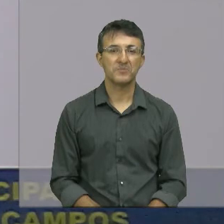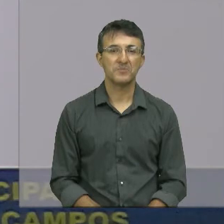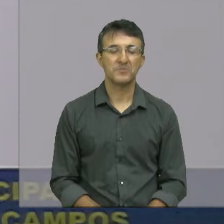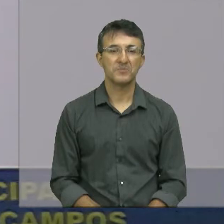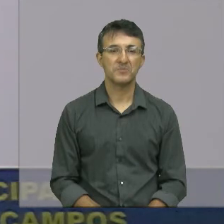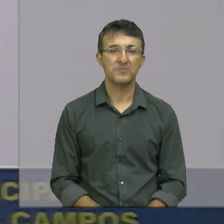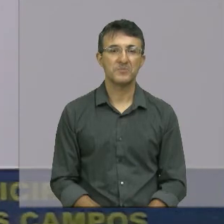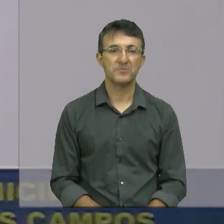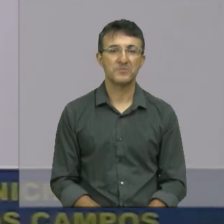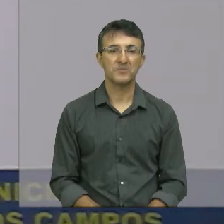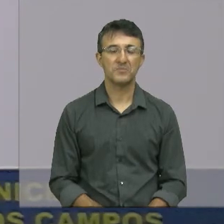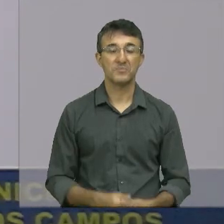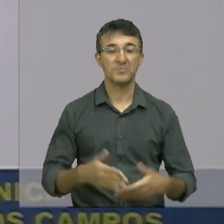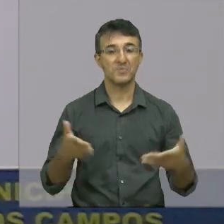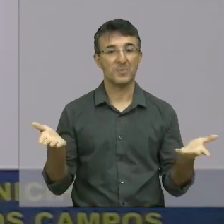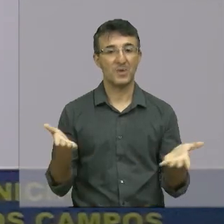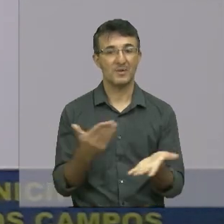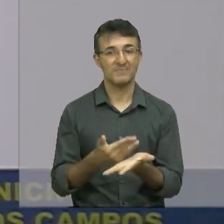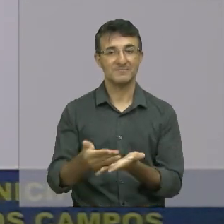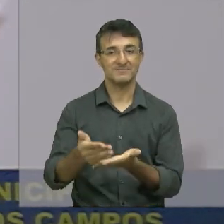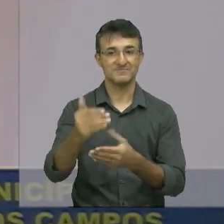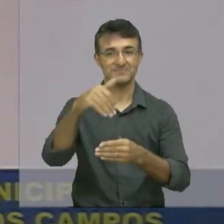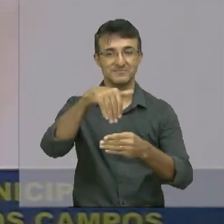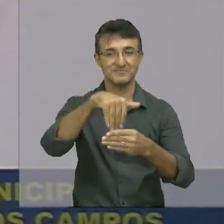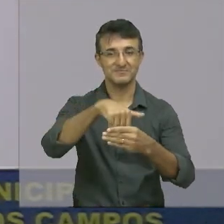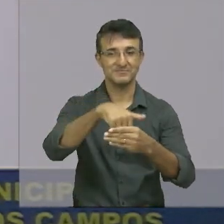Passaremos, então, à votação do processo.